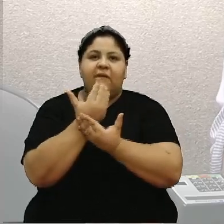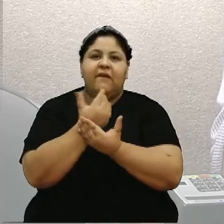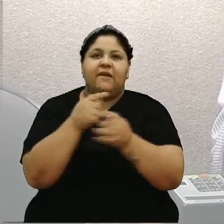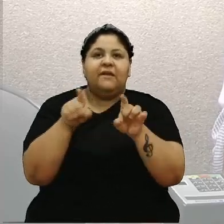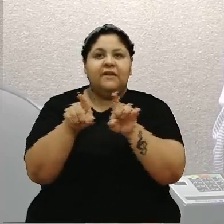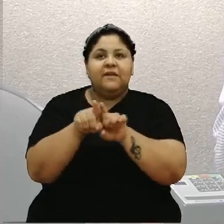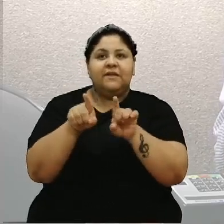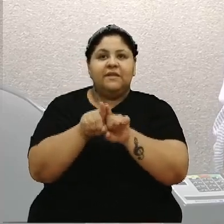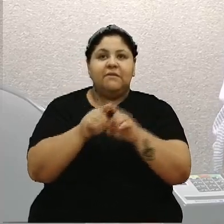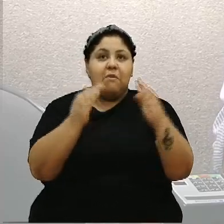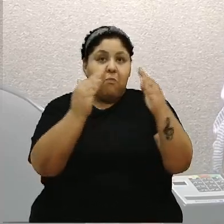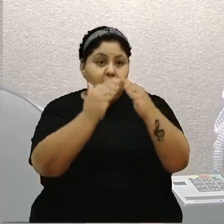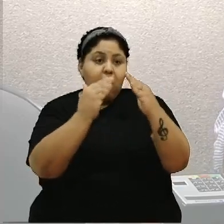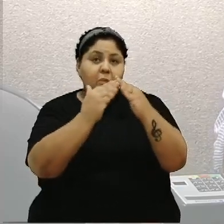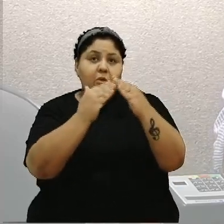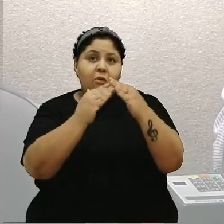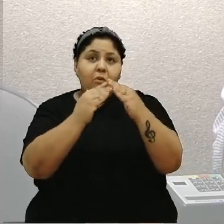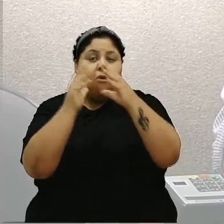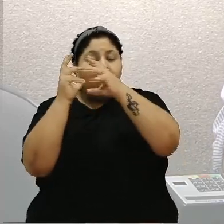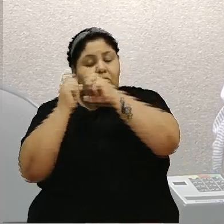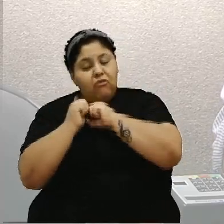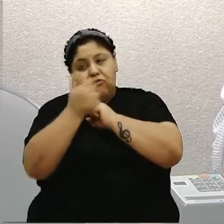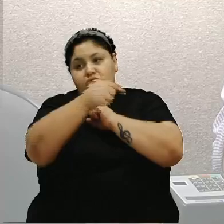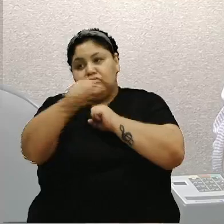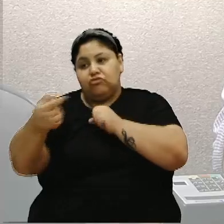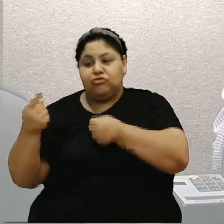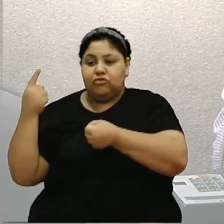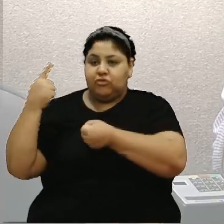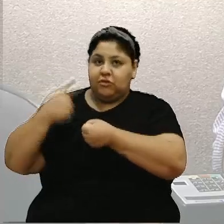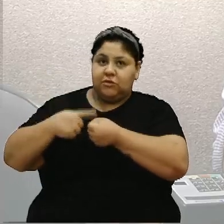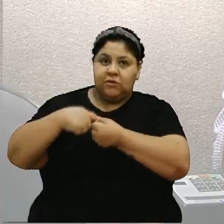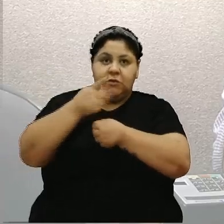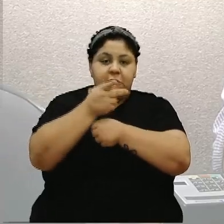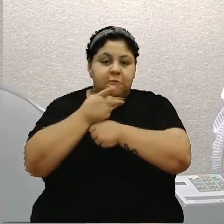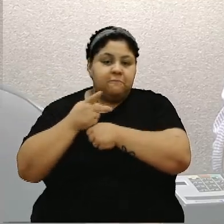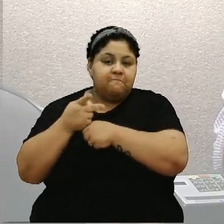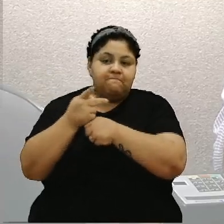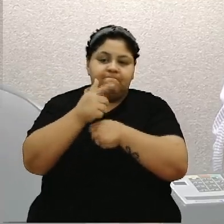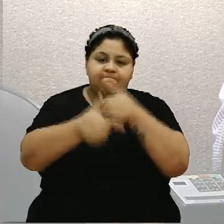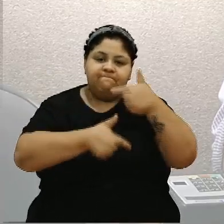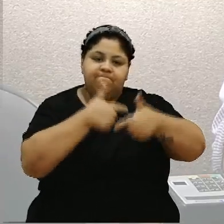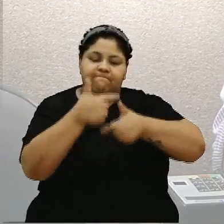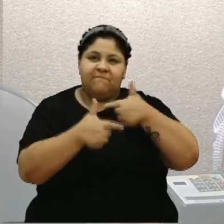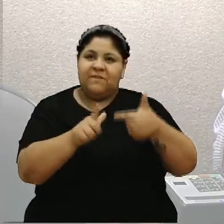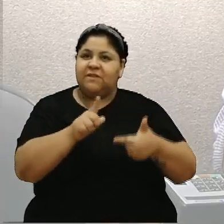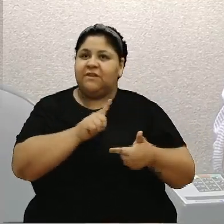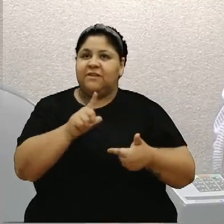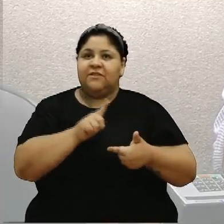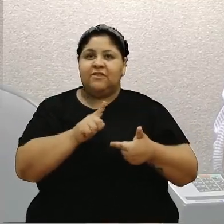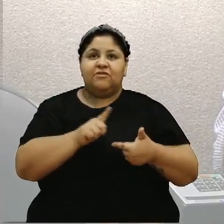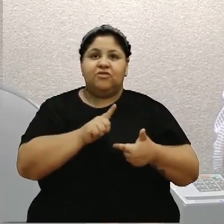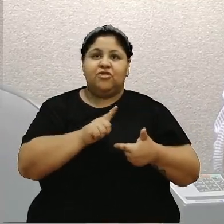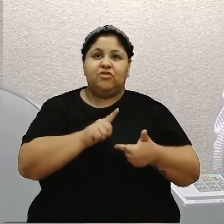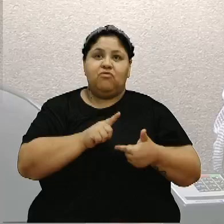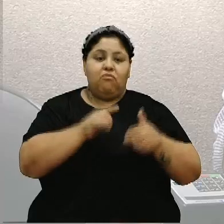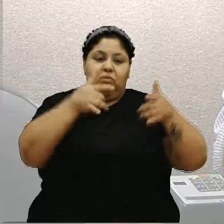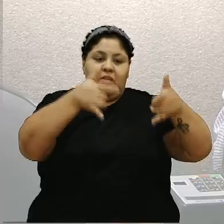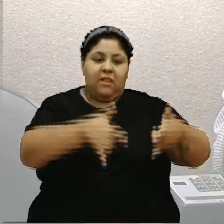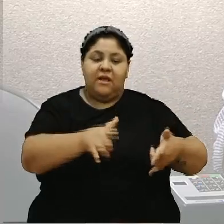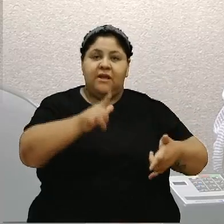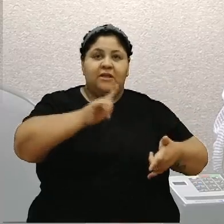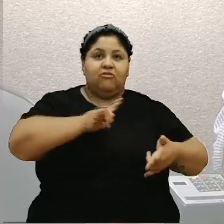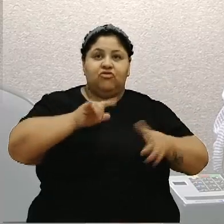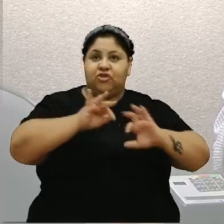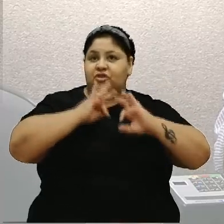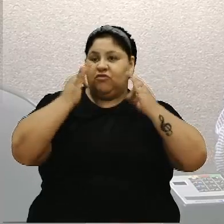hospedagem a essas pessoas que vieram de outras cidades em busca de emprego e não tinham aonde se apoiar, pois não possuíam